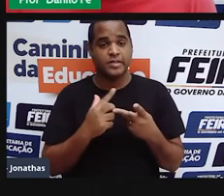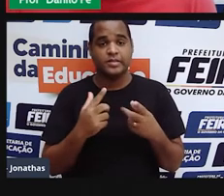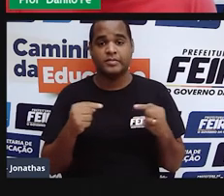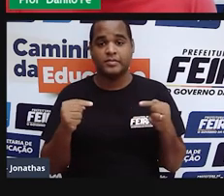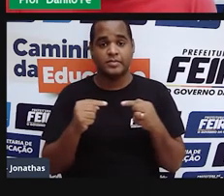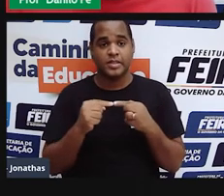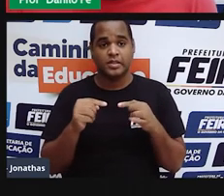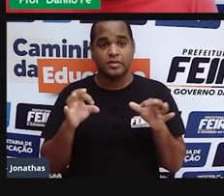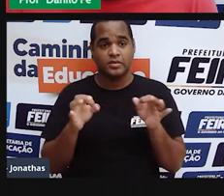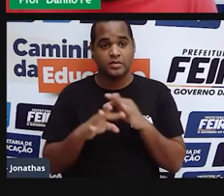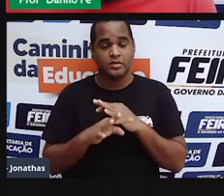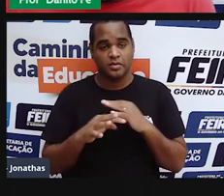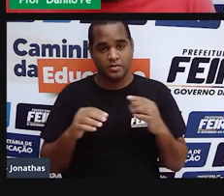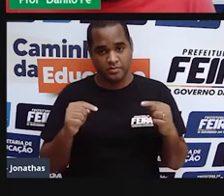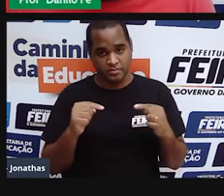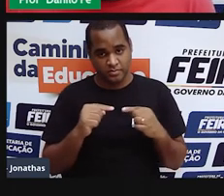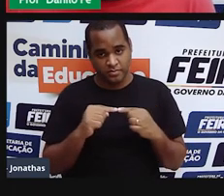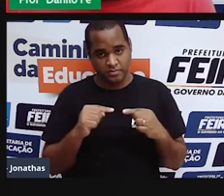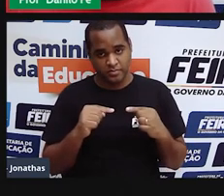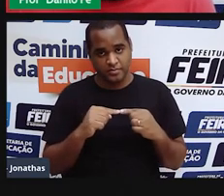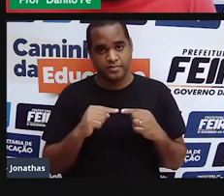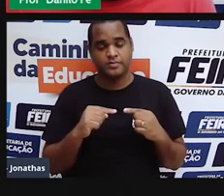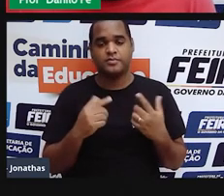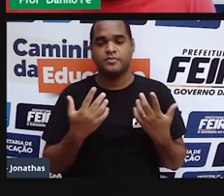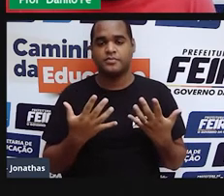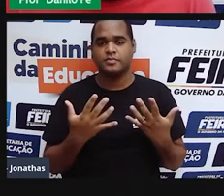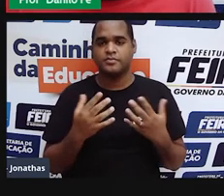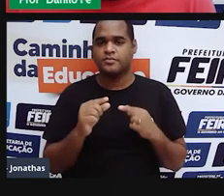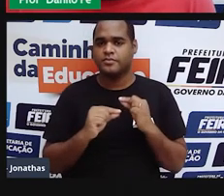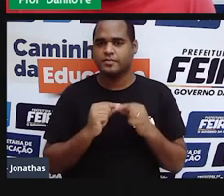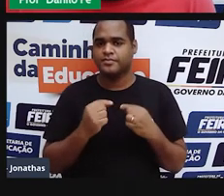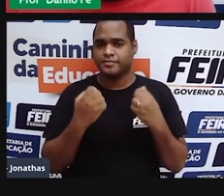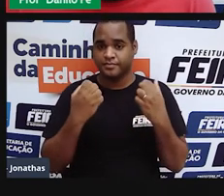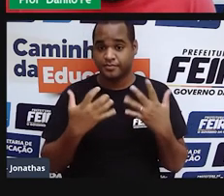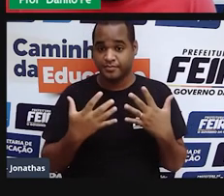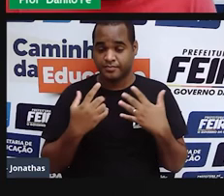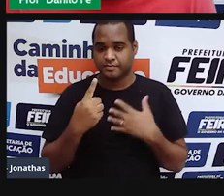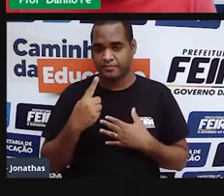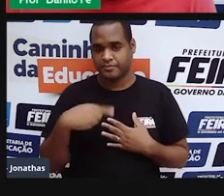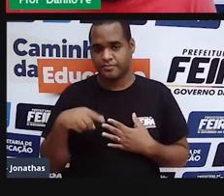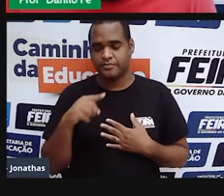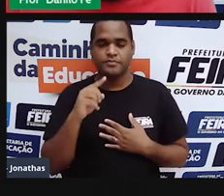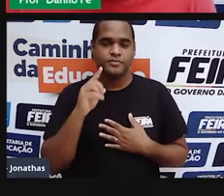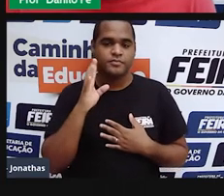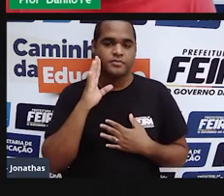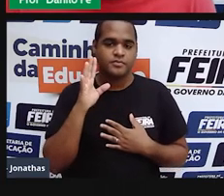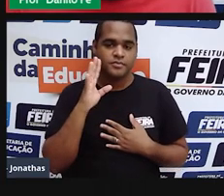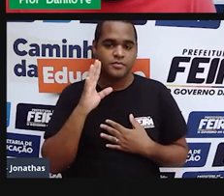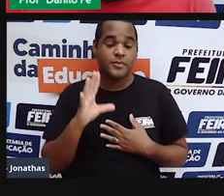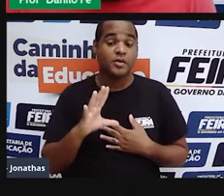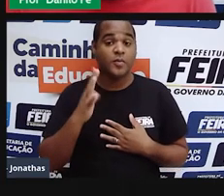o quando o Paraguai é uma